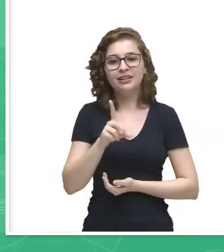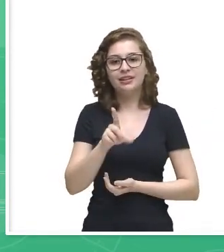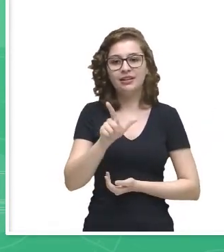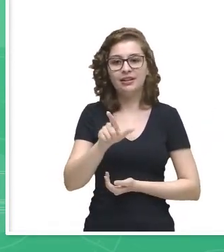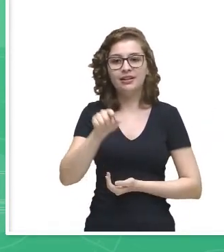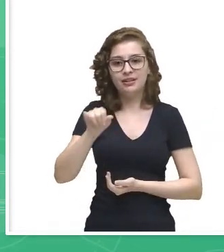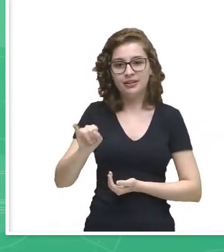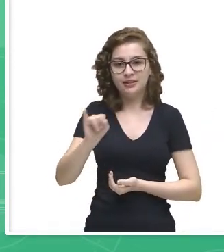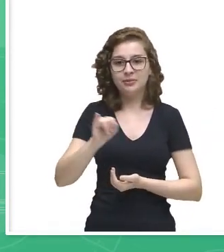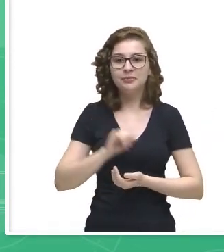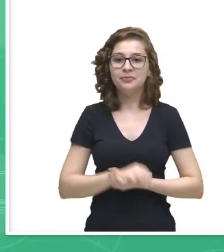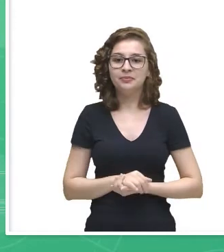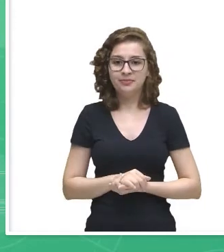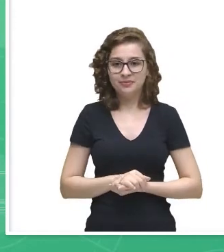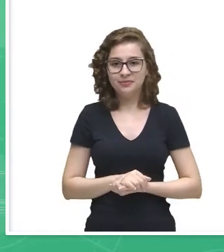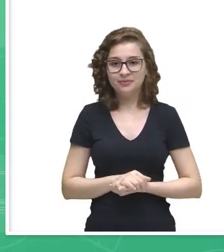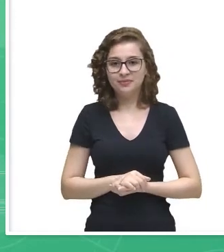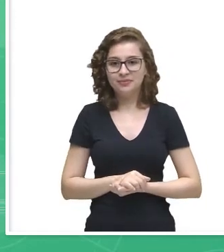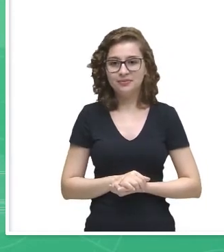nossa DLI. Vamos lá?